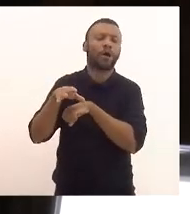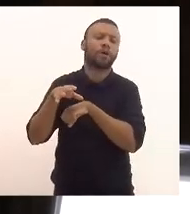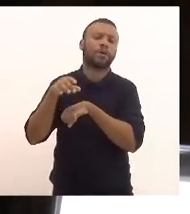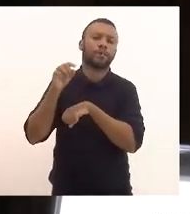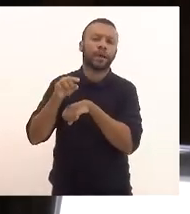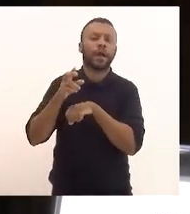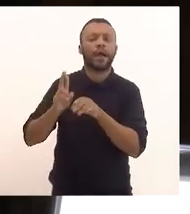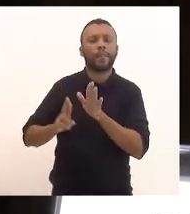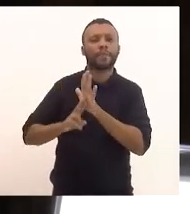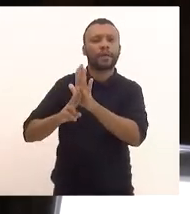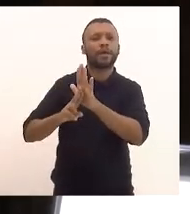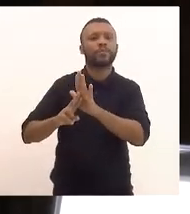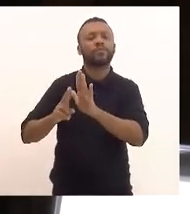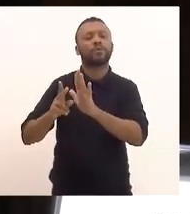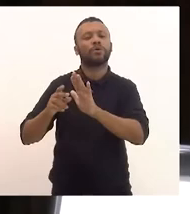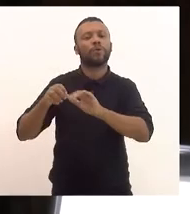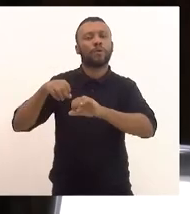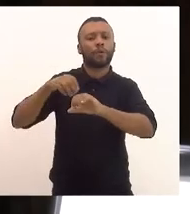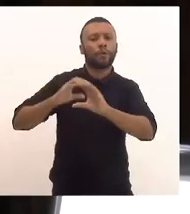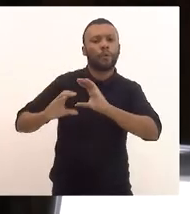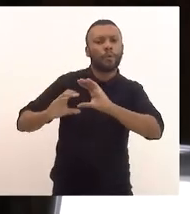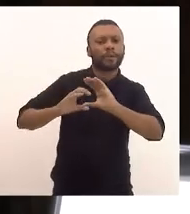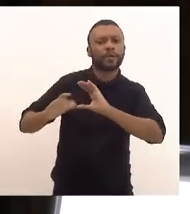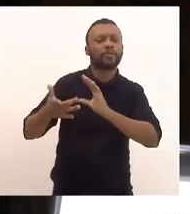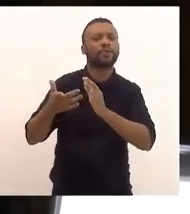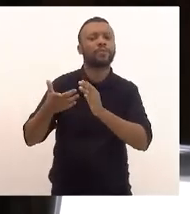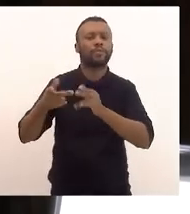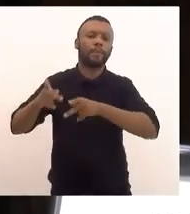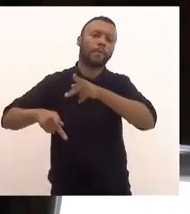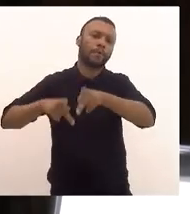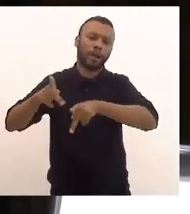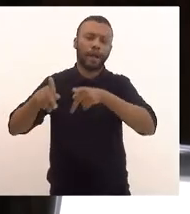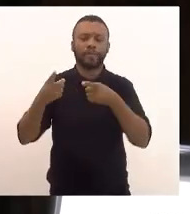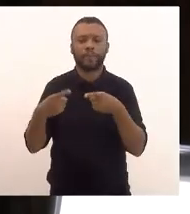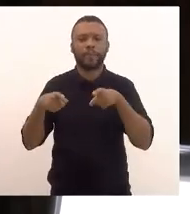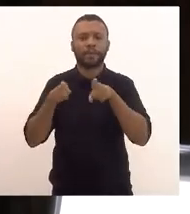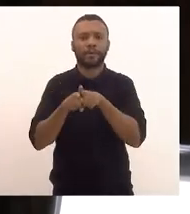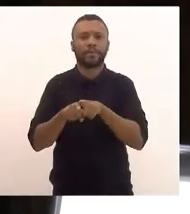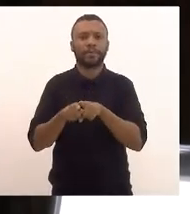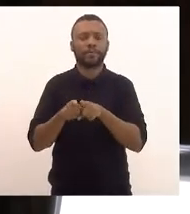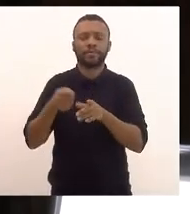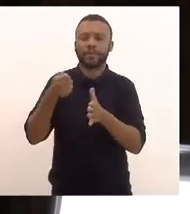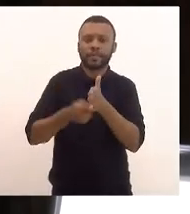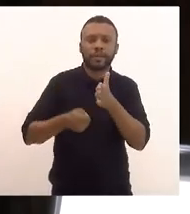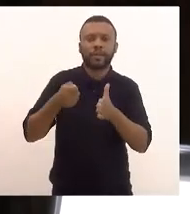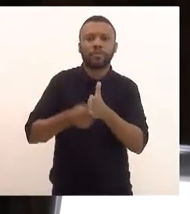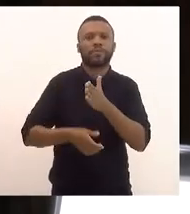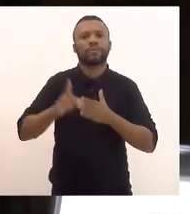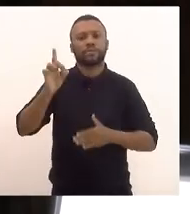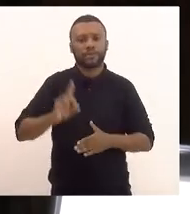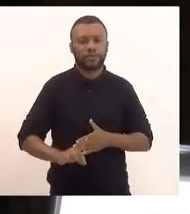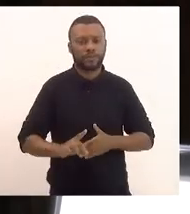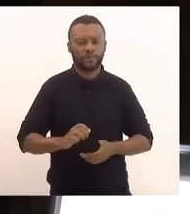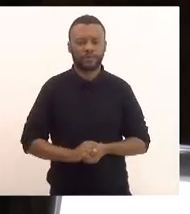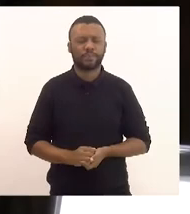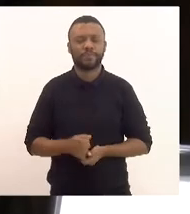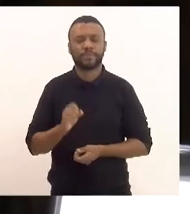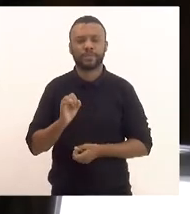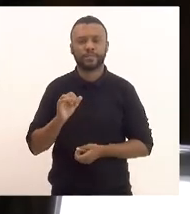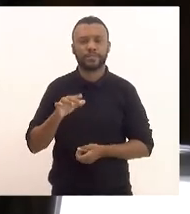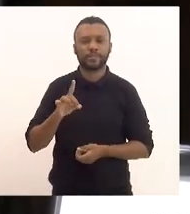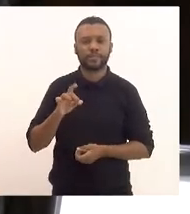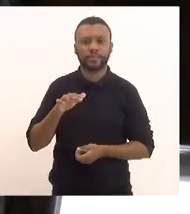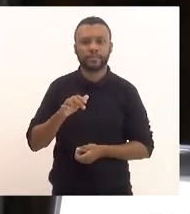os comunicadores e comunicadores populares grandes parceiros também da luta por direito Sidney